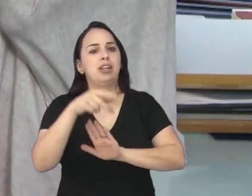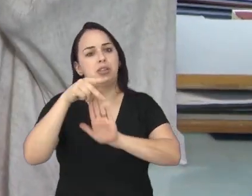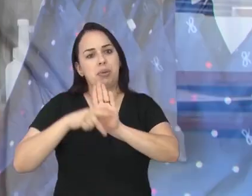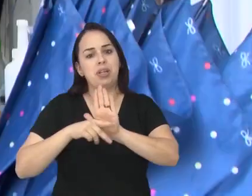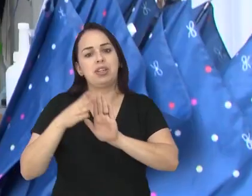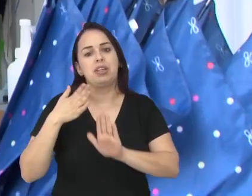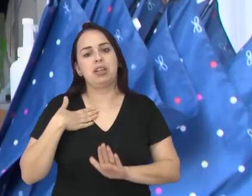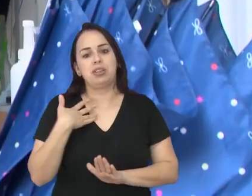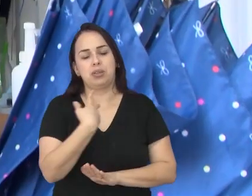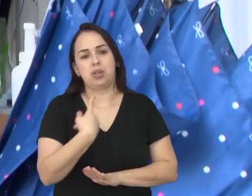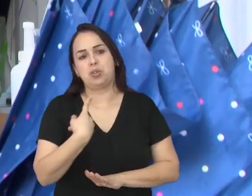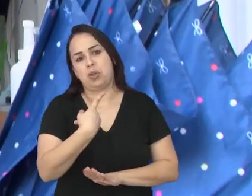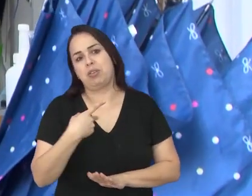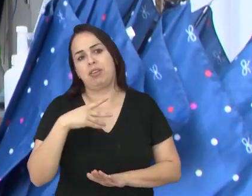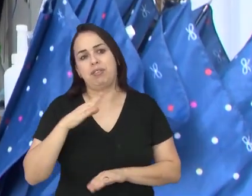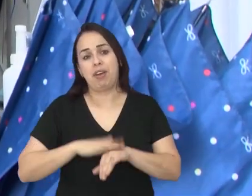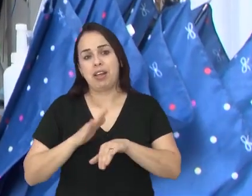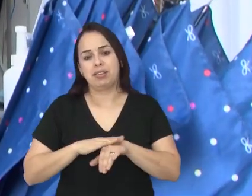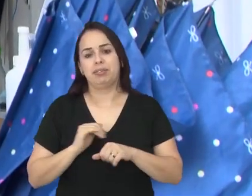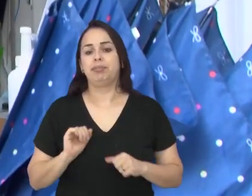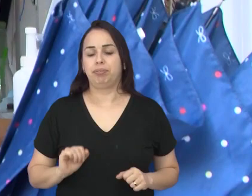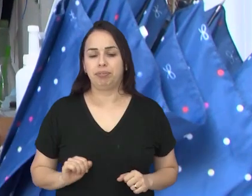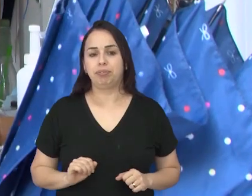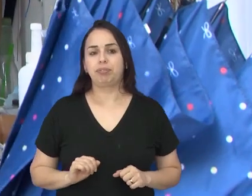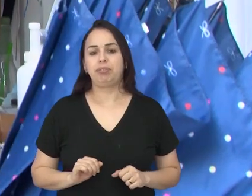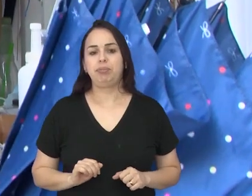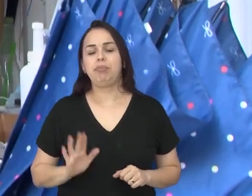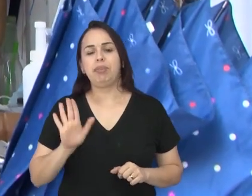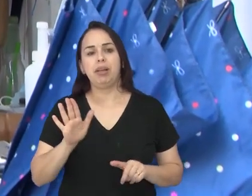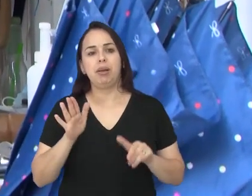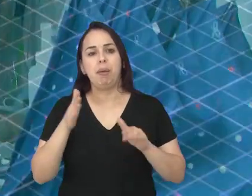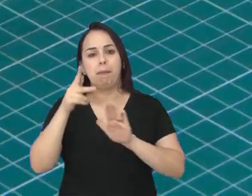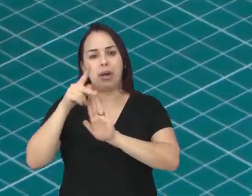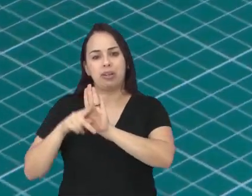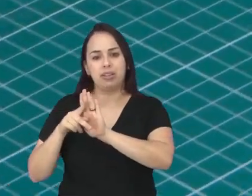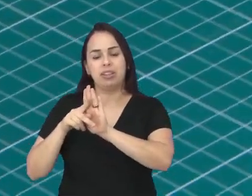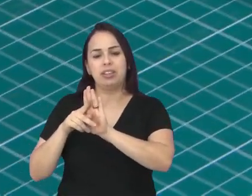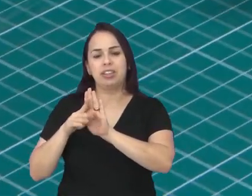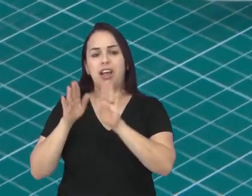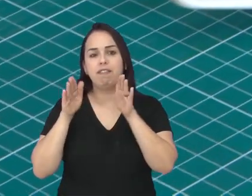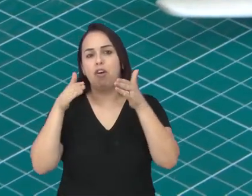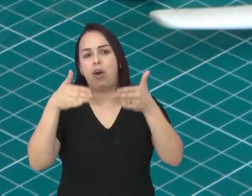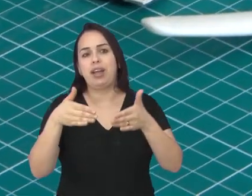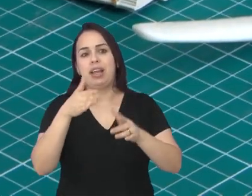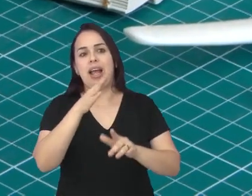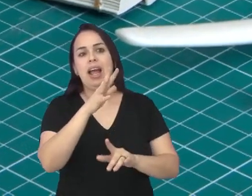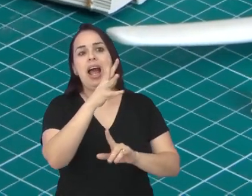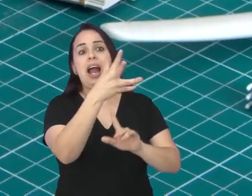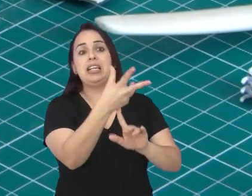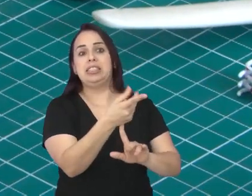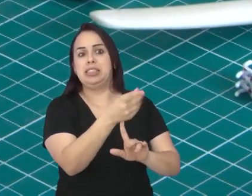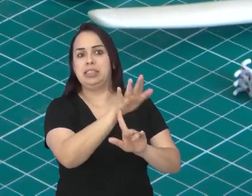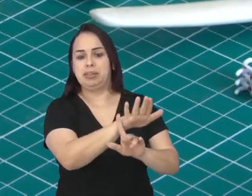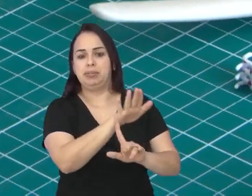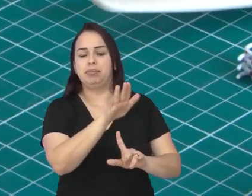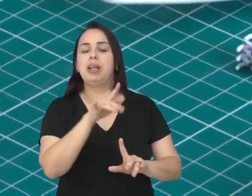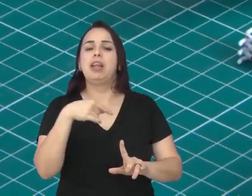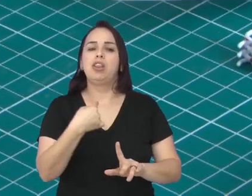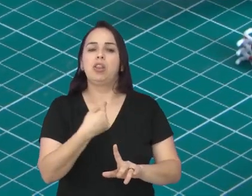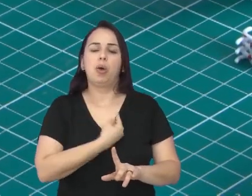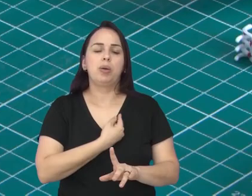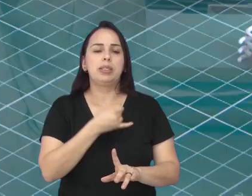aqui. Então, assim, os projetos que são direcionados a artistas, né? Então, por exemplo, a